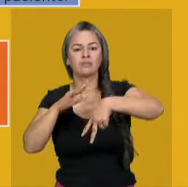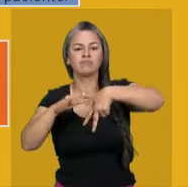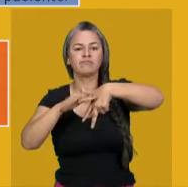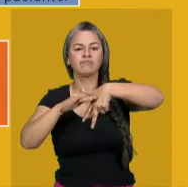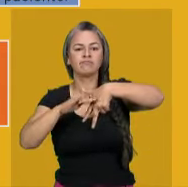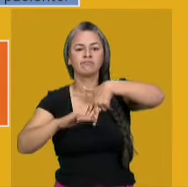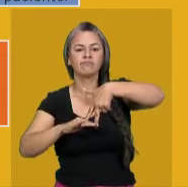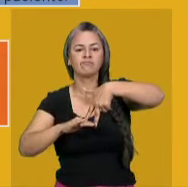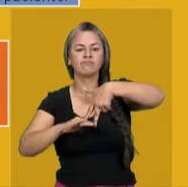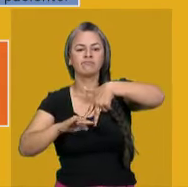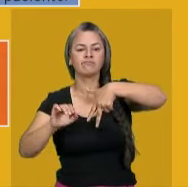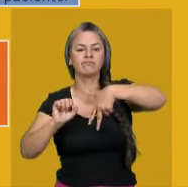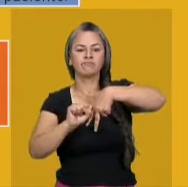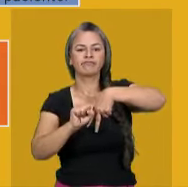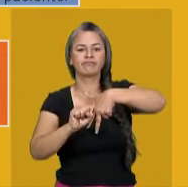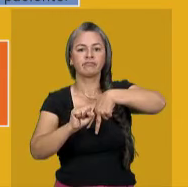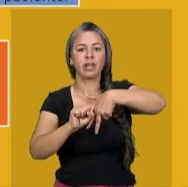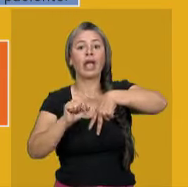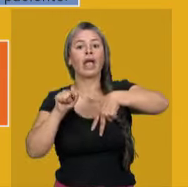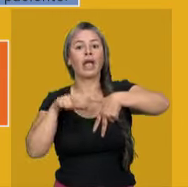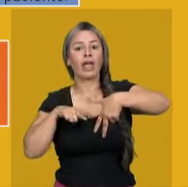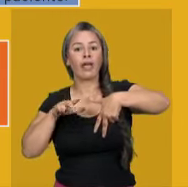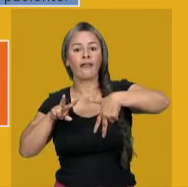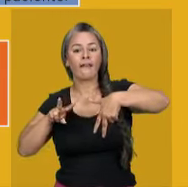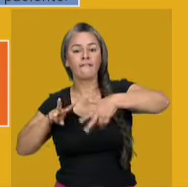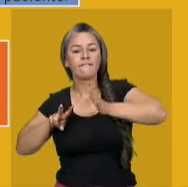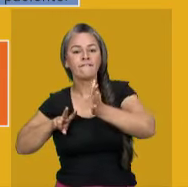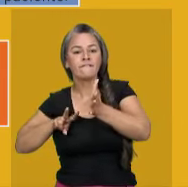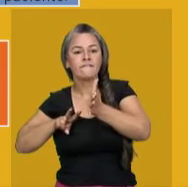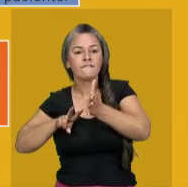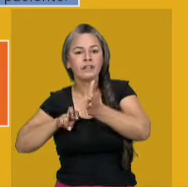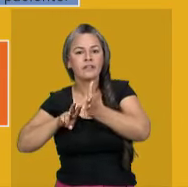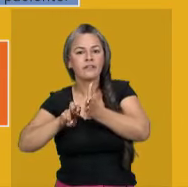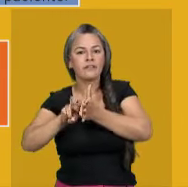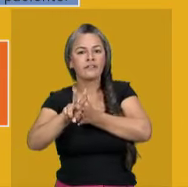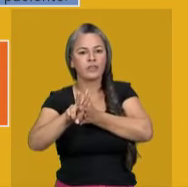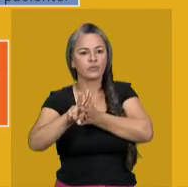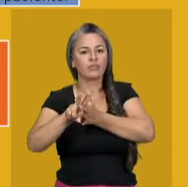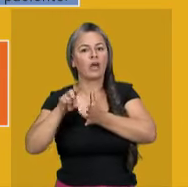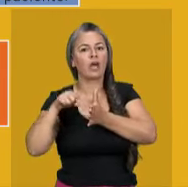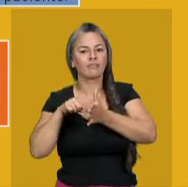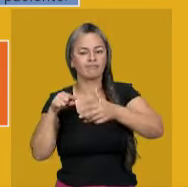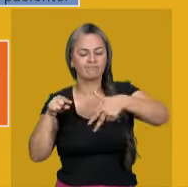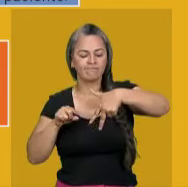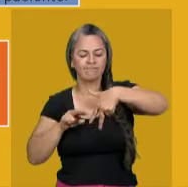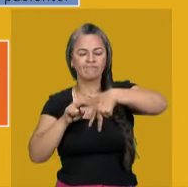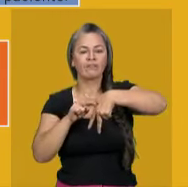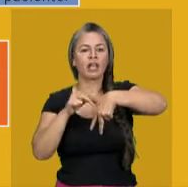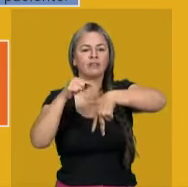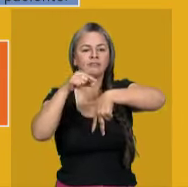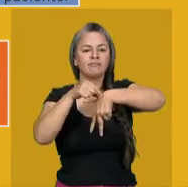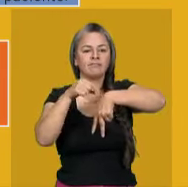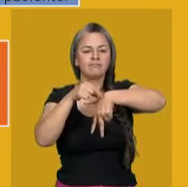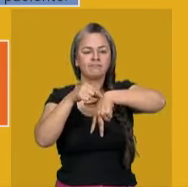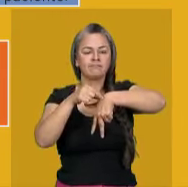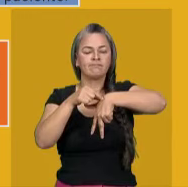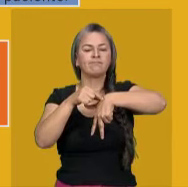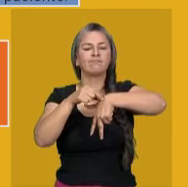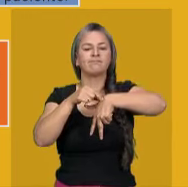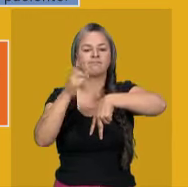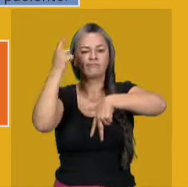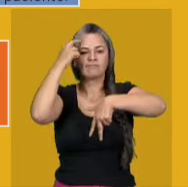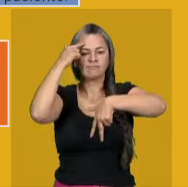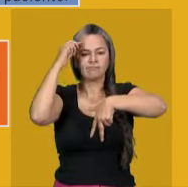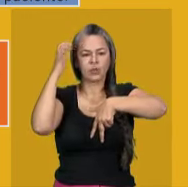é provocada por um vírus que destrói os neurônios. Como consequência,